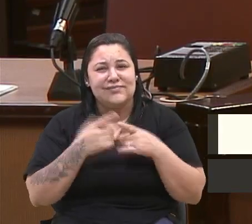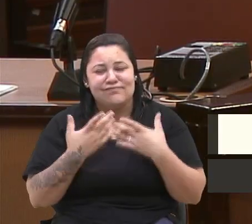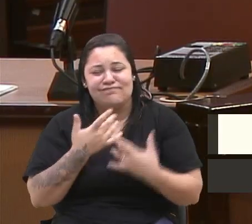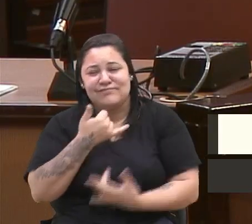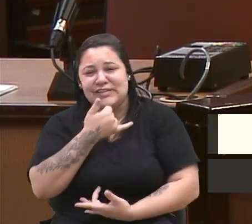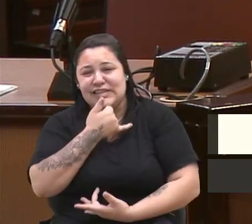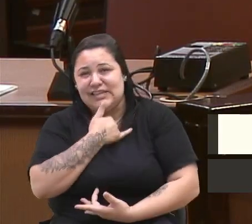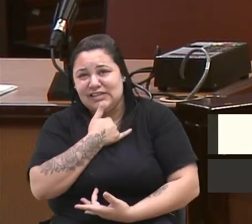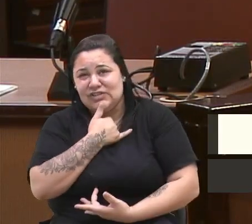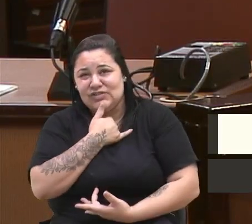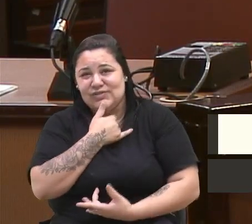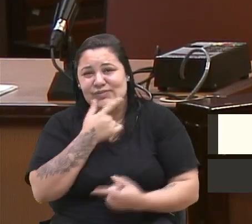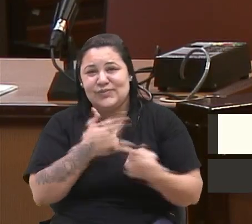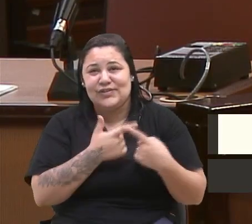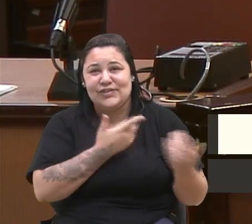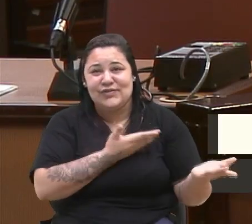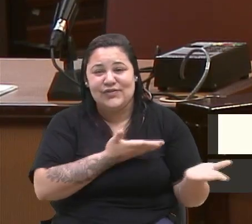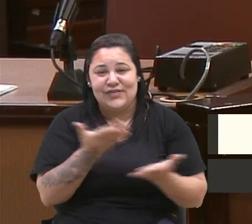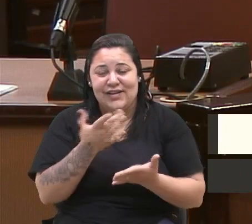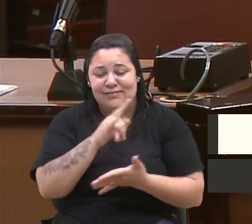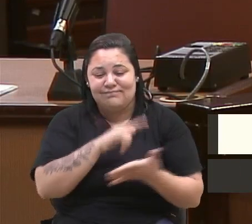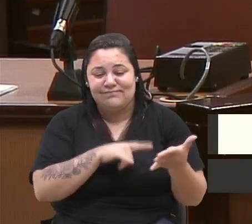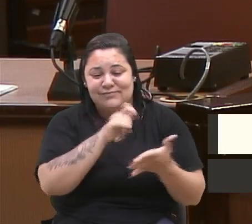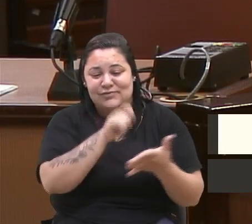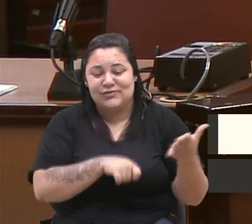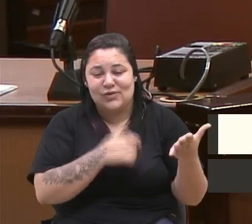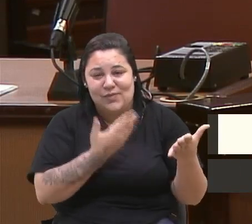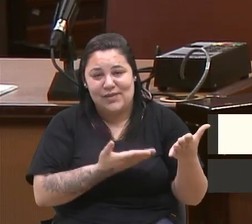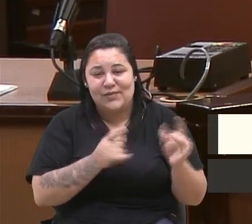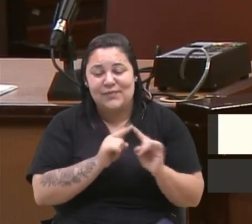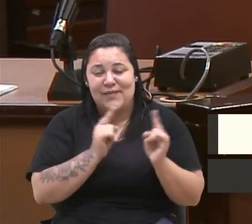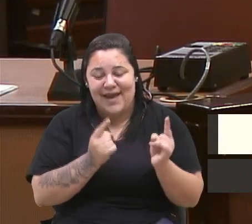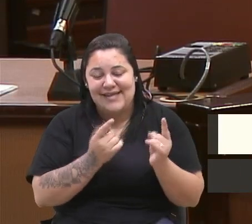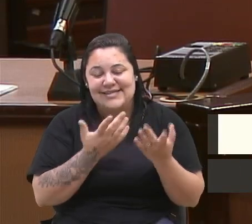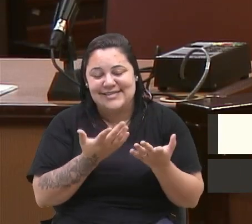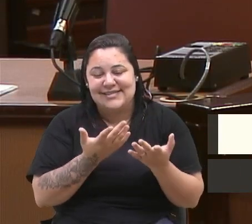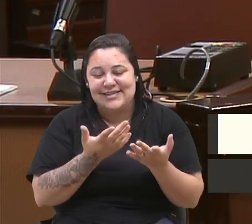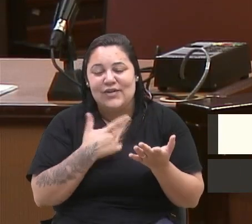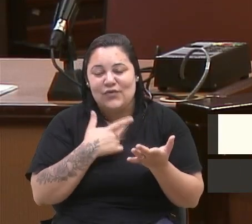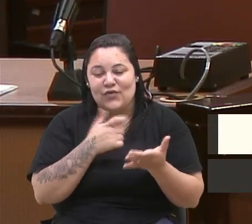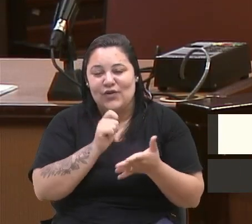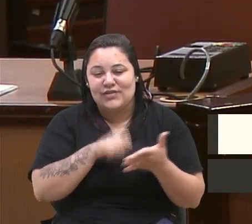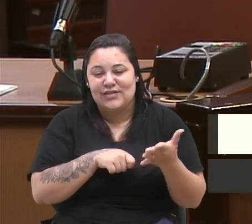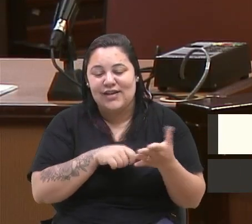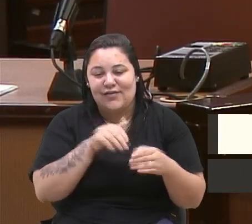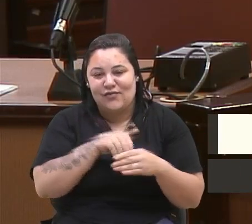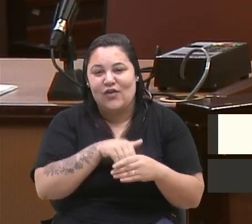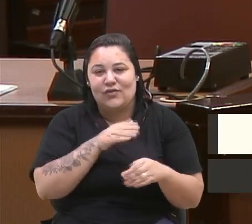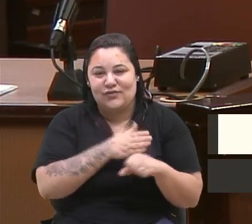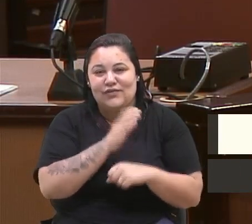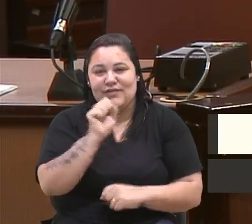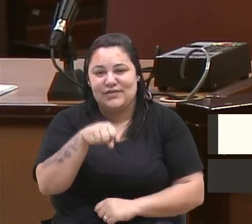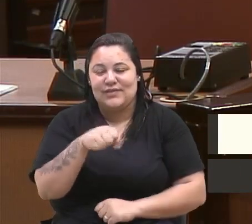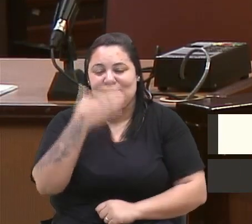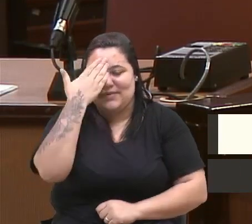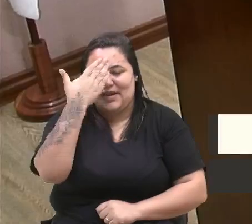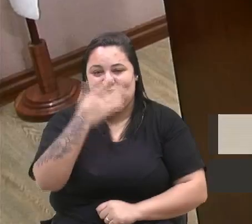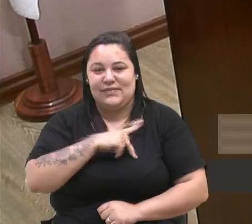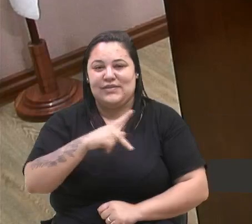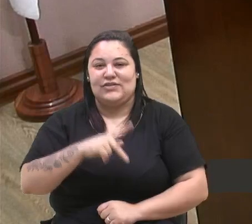não ter sido convidado para assinar esse documento, mas com o maior prazer assinaria e votarei com certeza favorável. Obrigado, presidente.